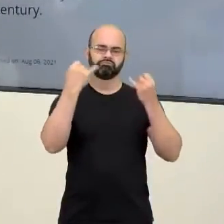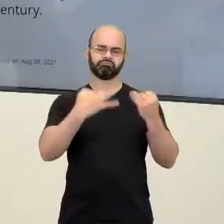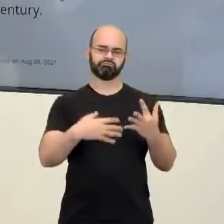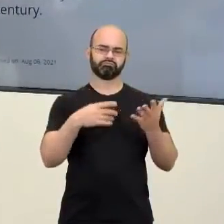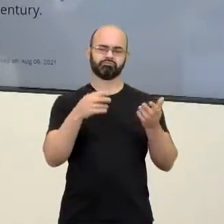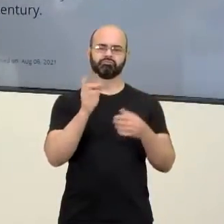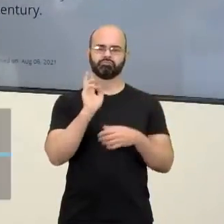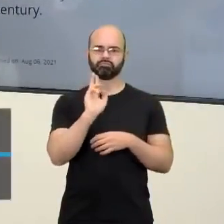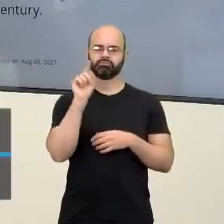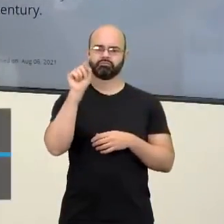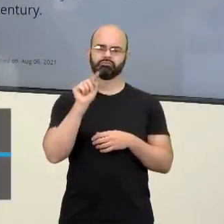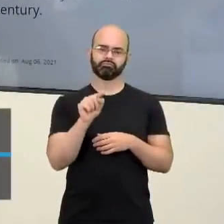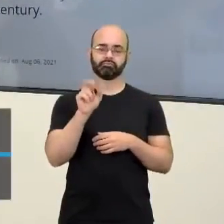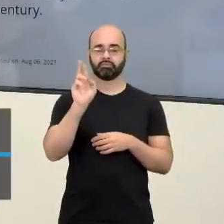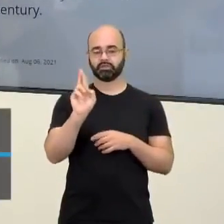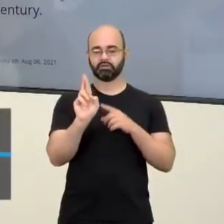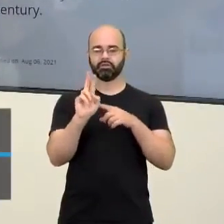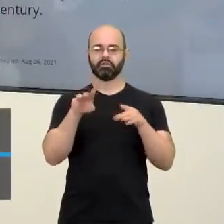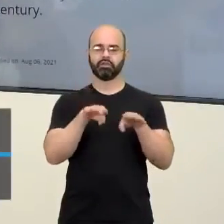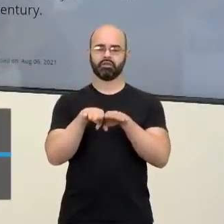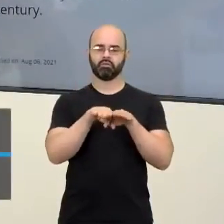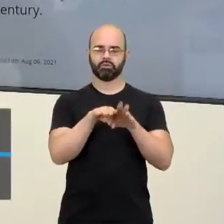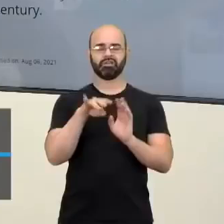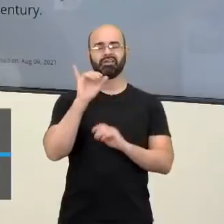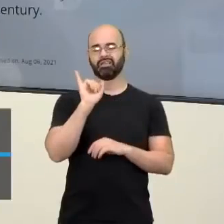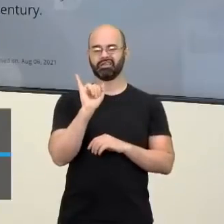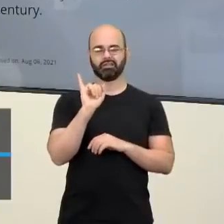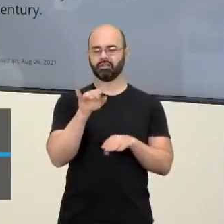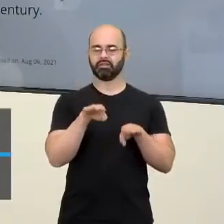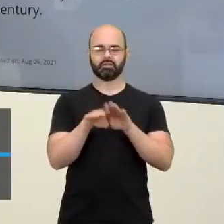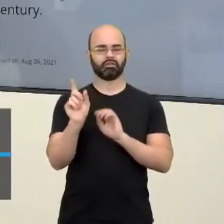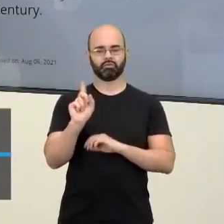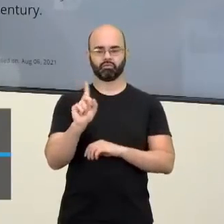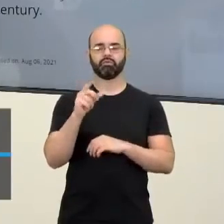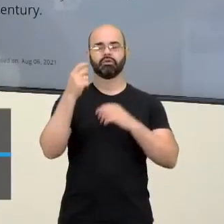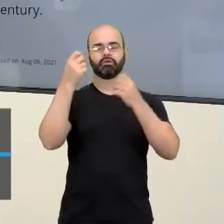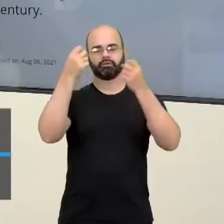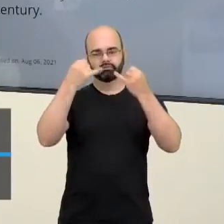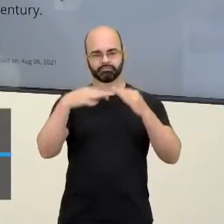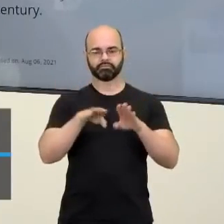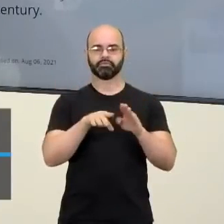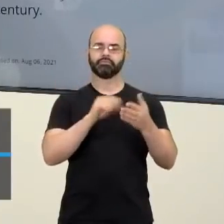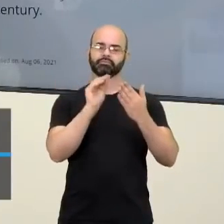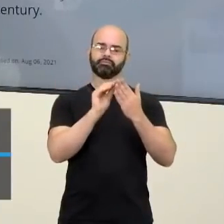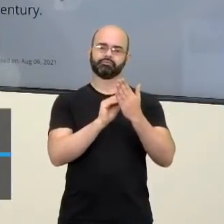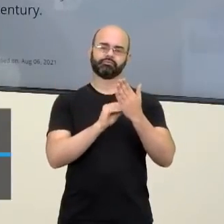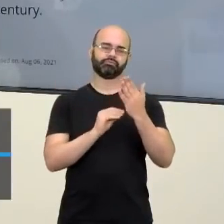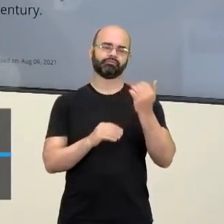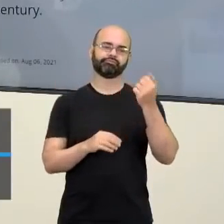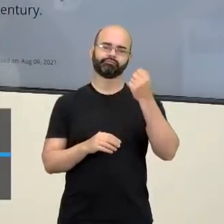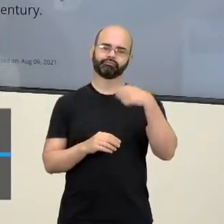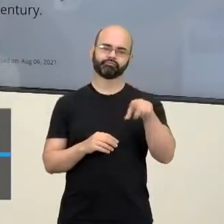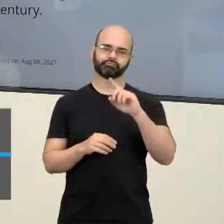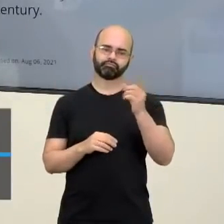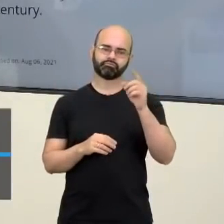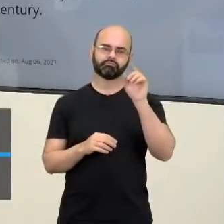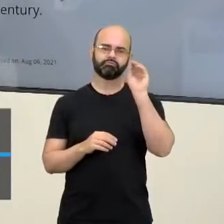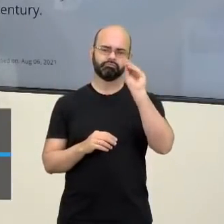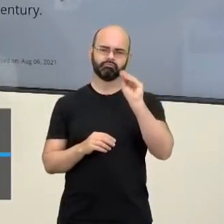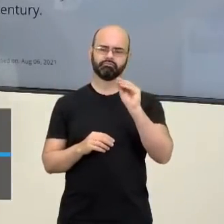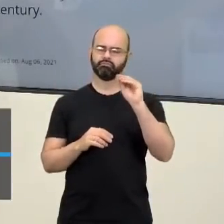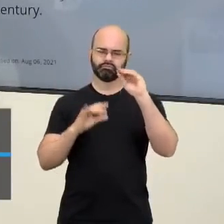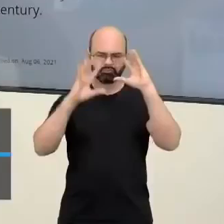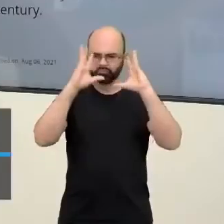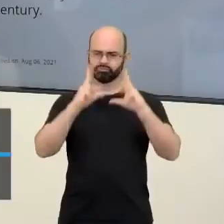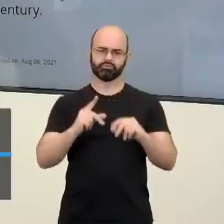O R, 2 pontos, que falar que é regular, também quais são. Então vocês não precisam escrever, colocar um por um, pode colocar todos de